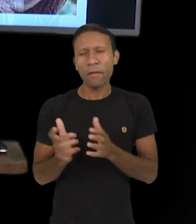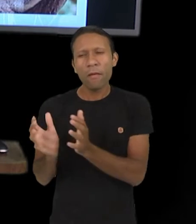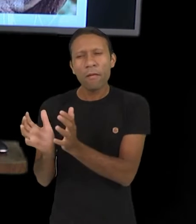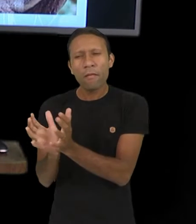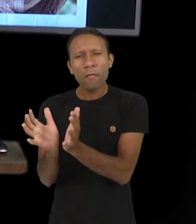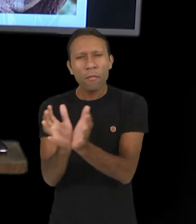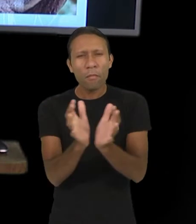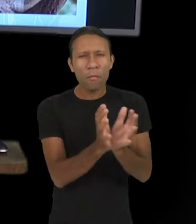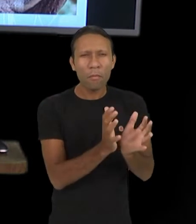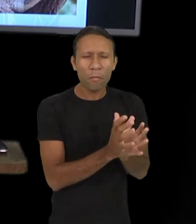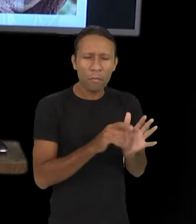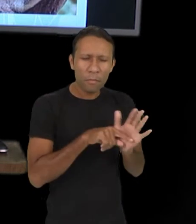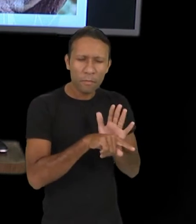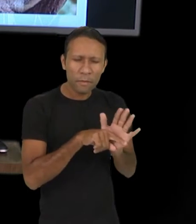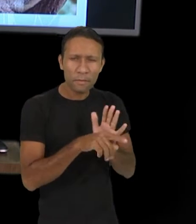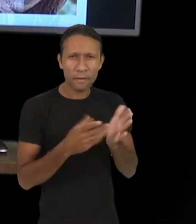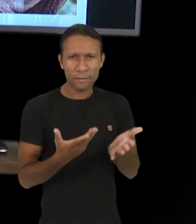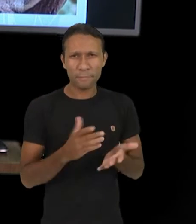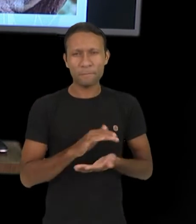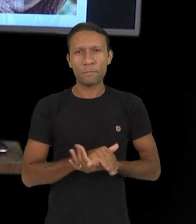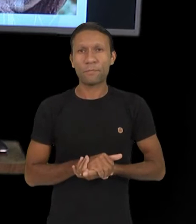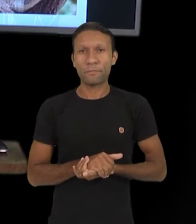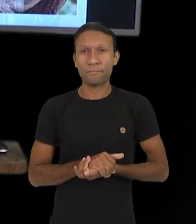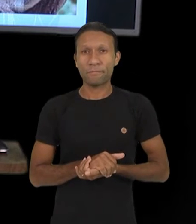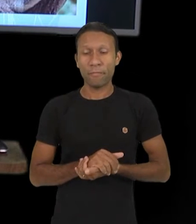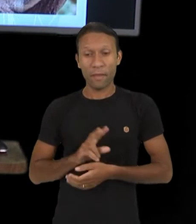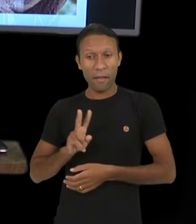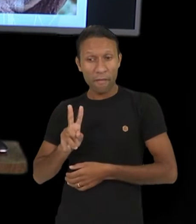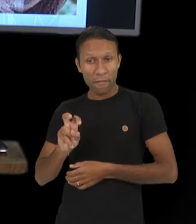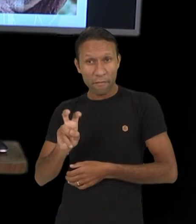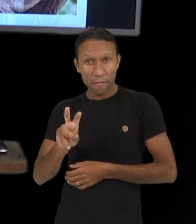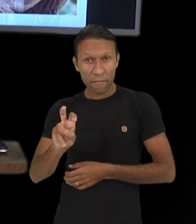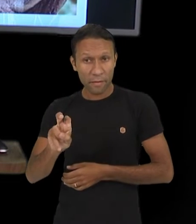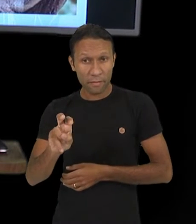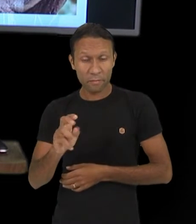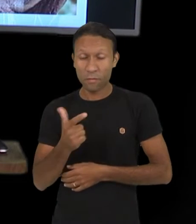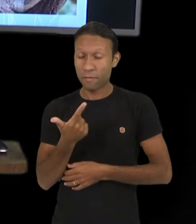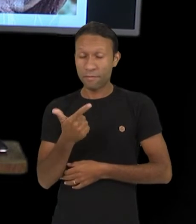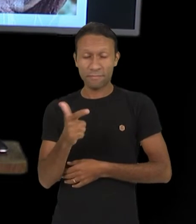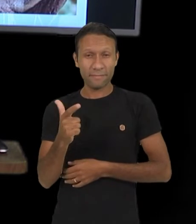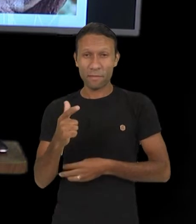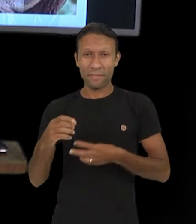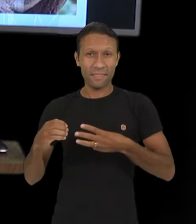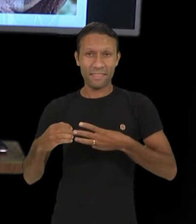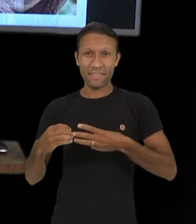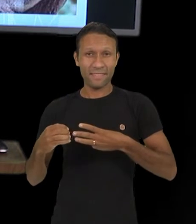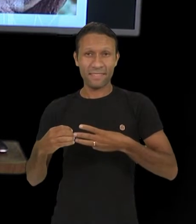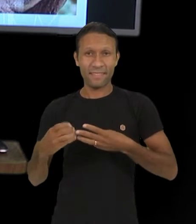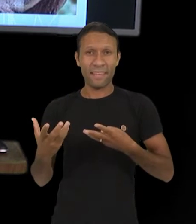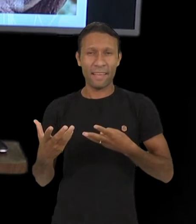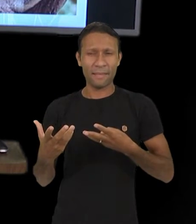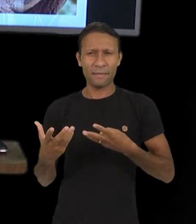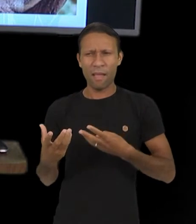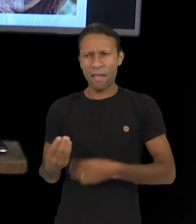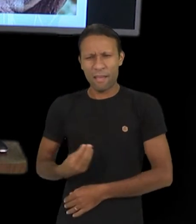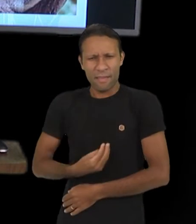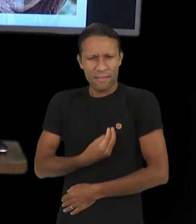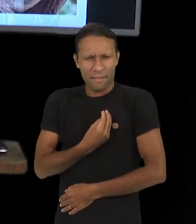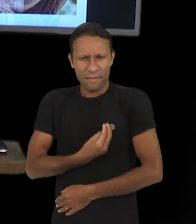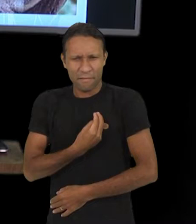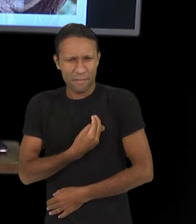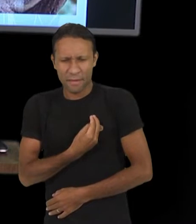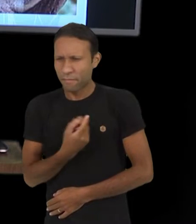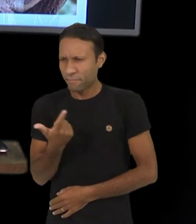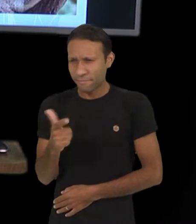grupos biológicos que a gente estudar. Vírus não tem célula. Então o vírus entra naquela discussão do que é vivo, do que